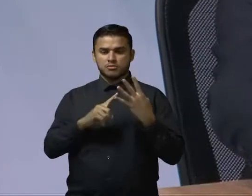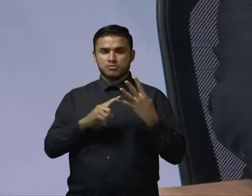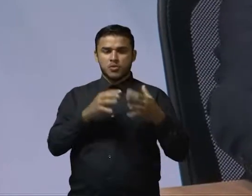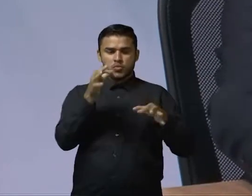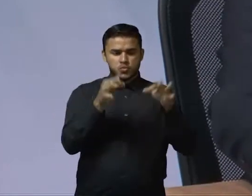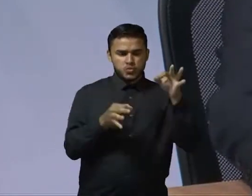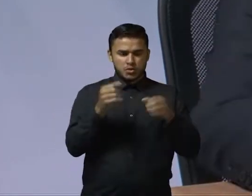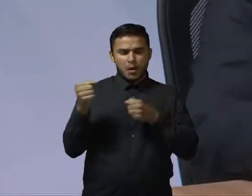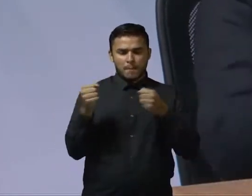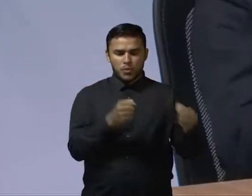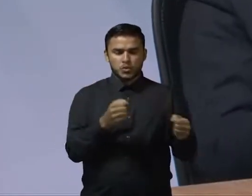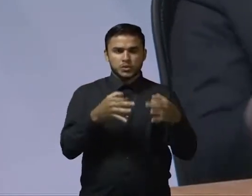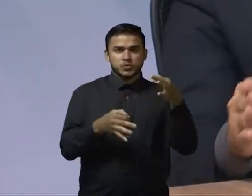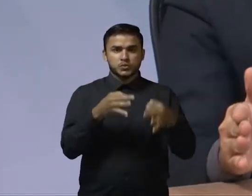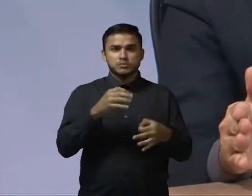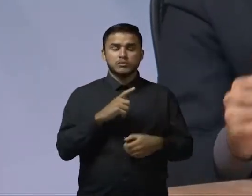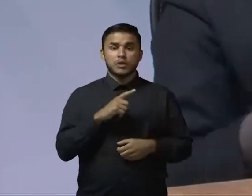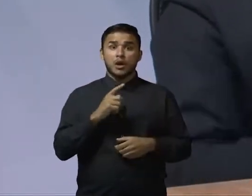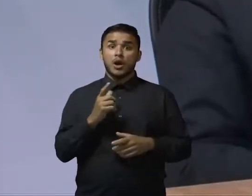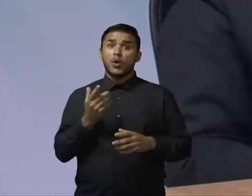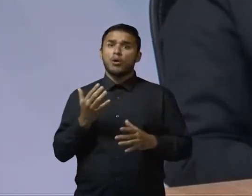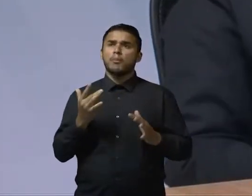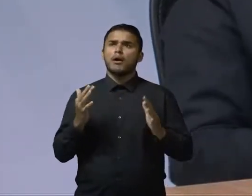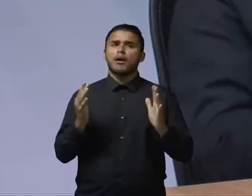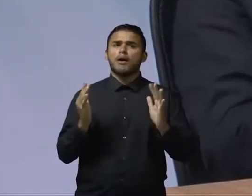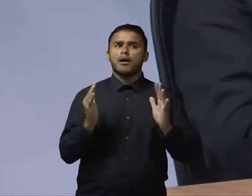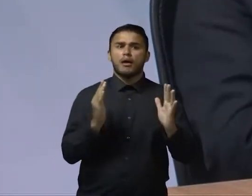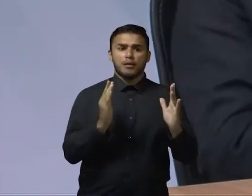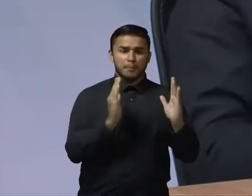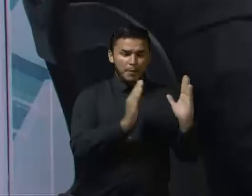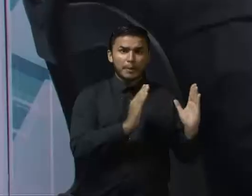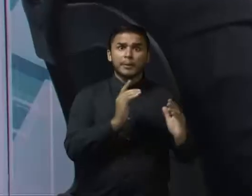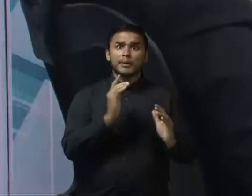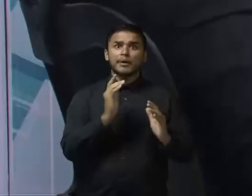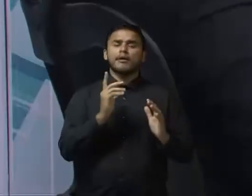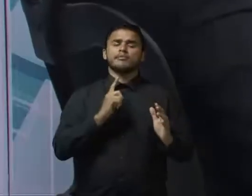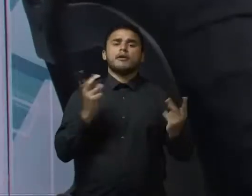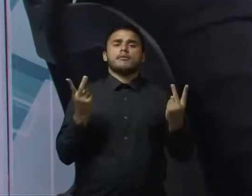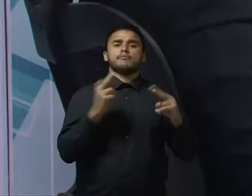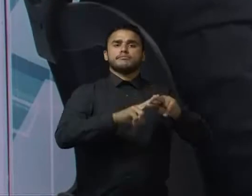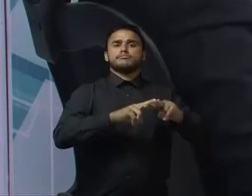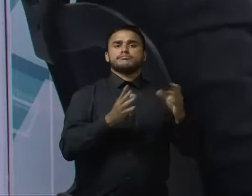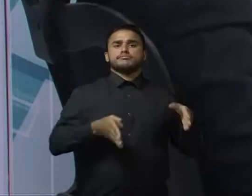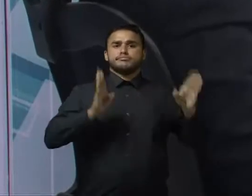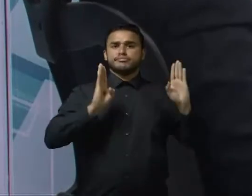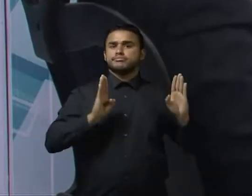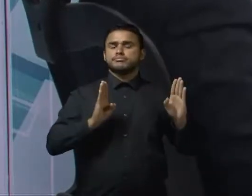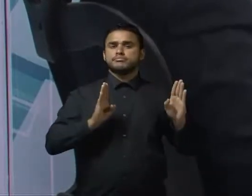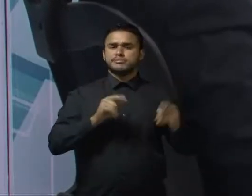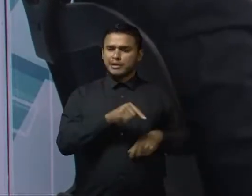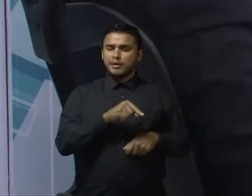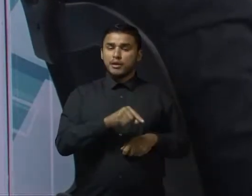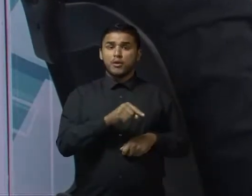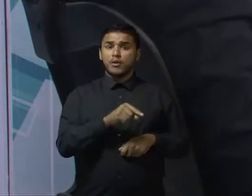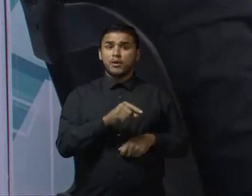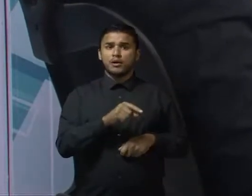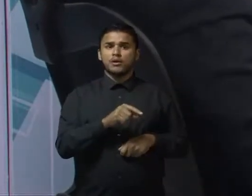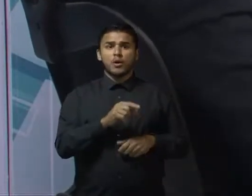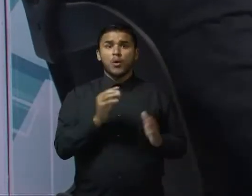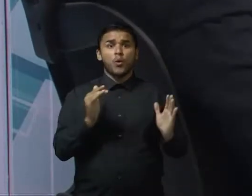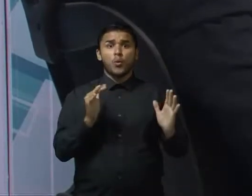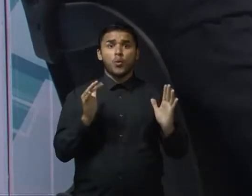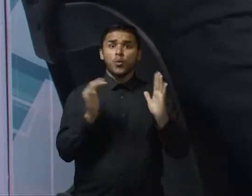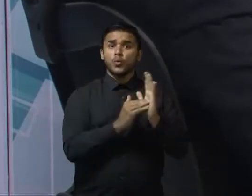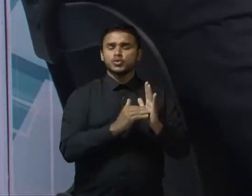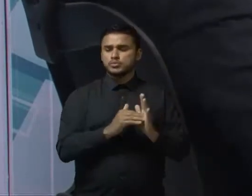e o encarceramento, né, como medida de execução penal. Essa última fase, que é a execução penal,